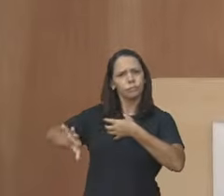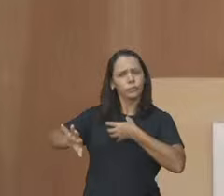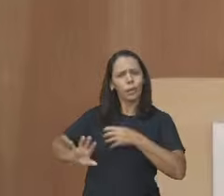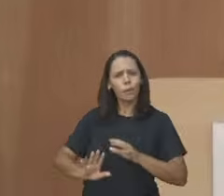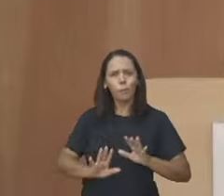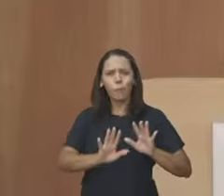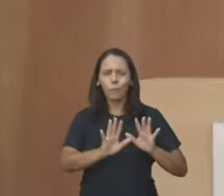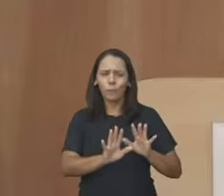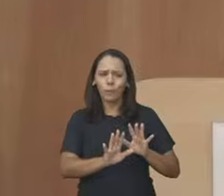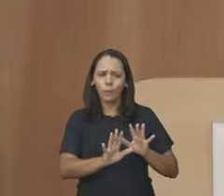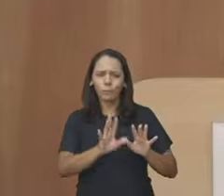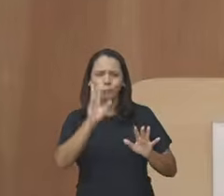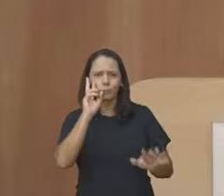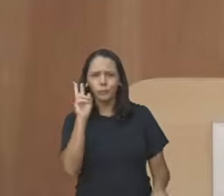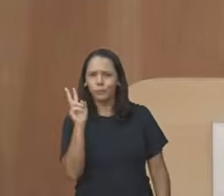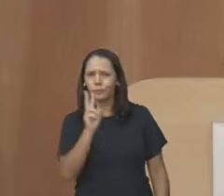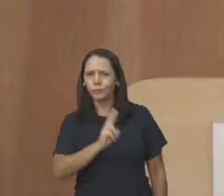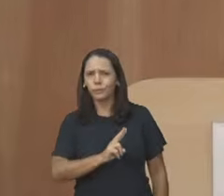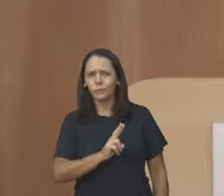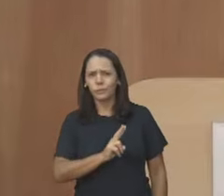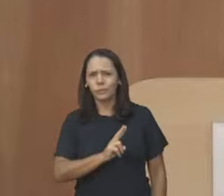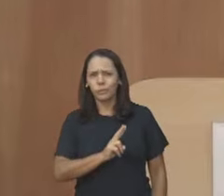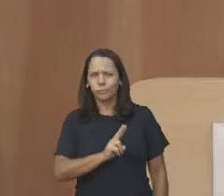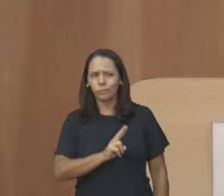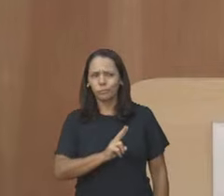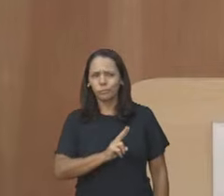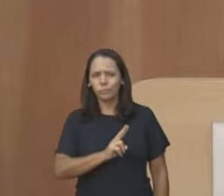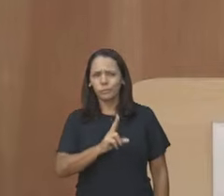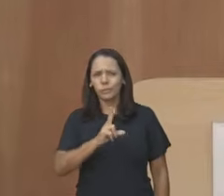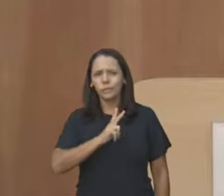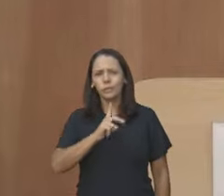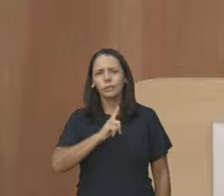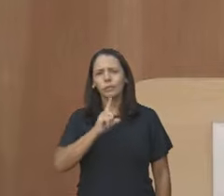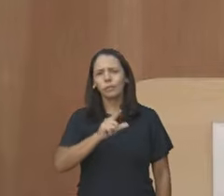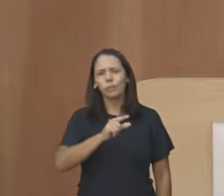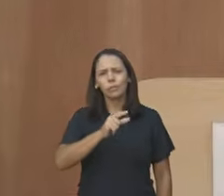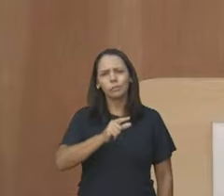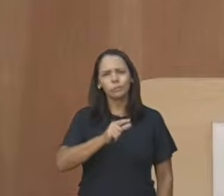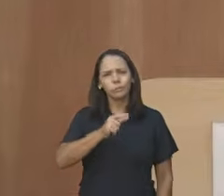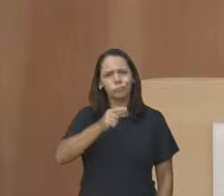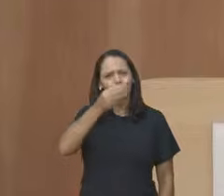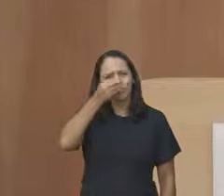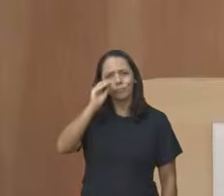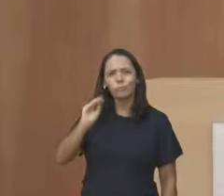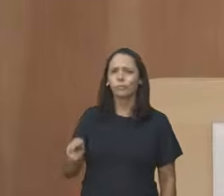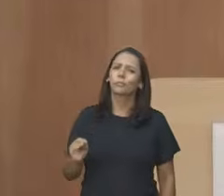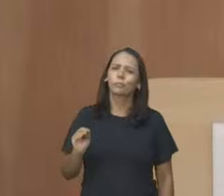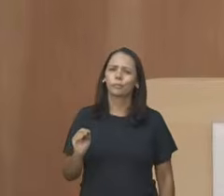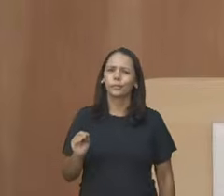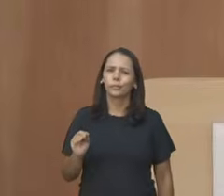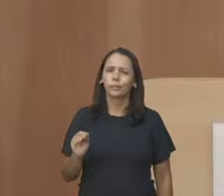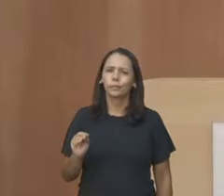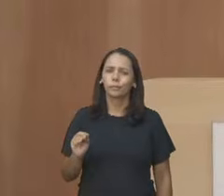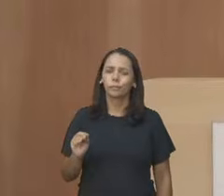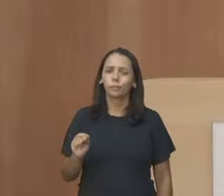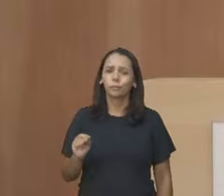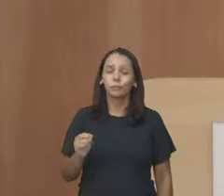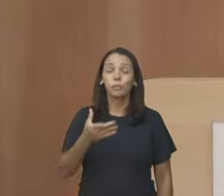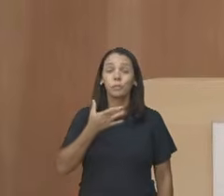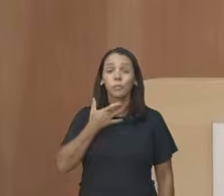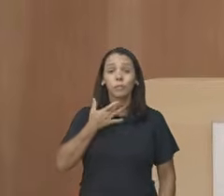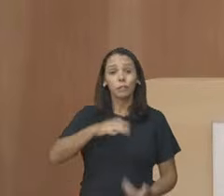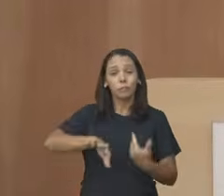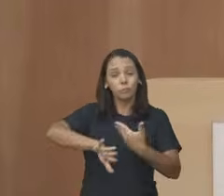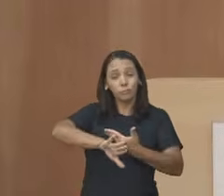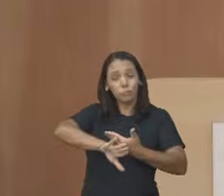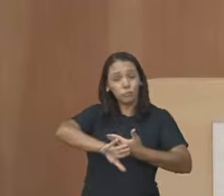de relato é que existe na realidade um desprezo, existe na realidade uma vontade de que essas pessoas se afastem do